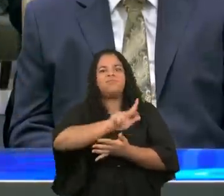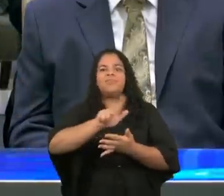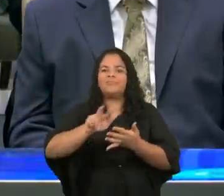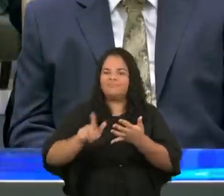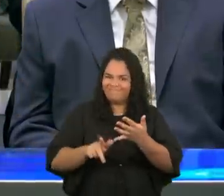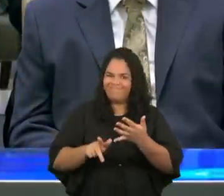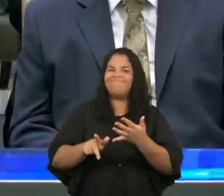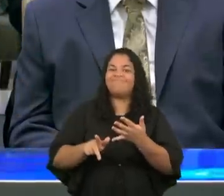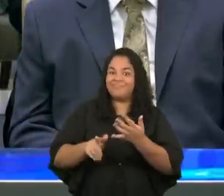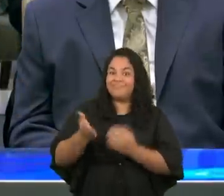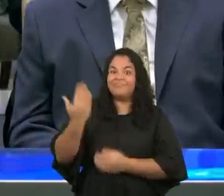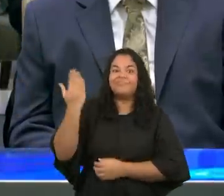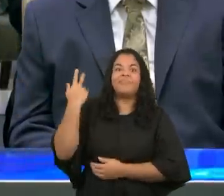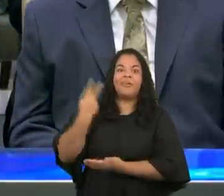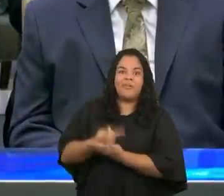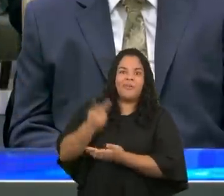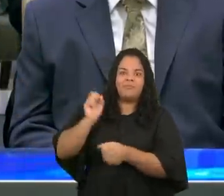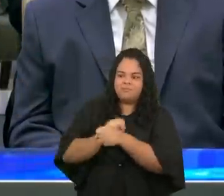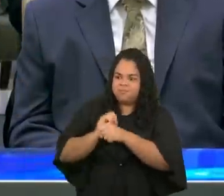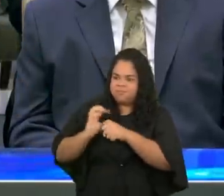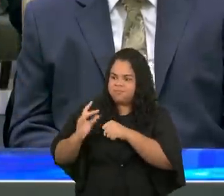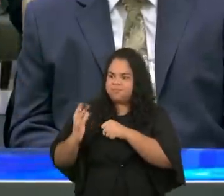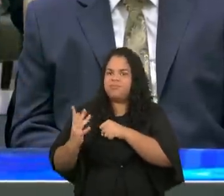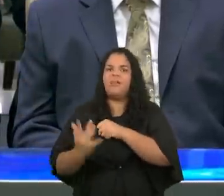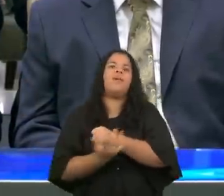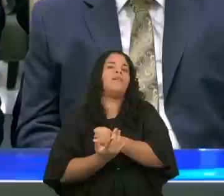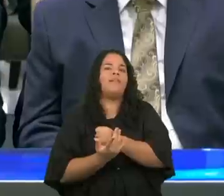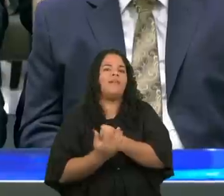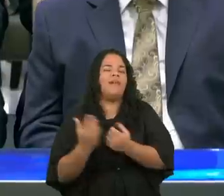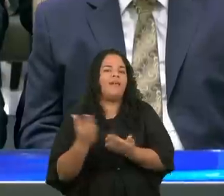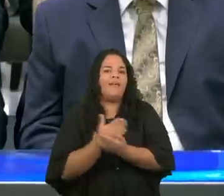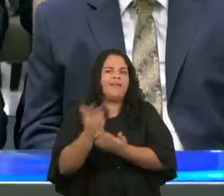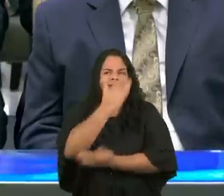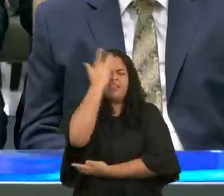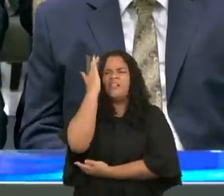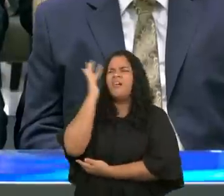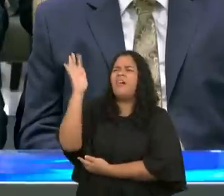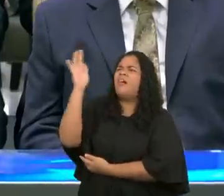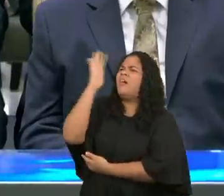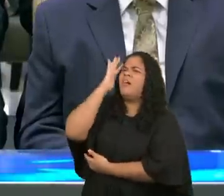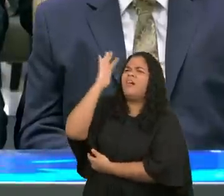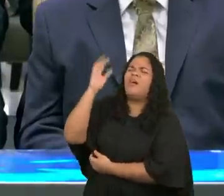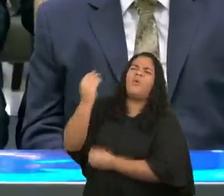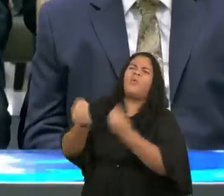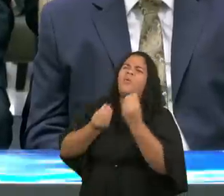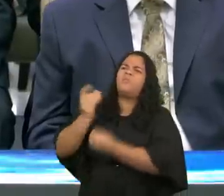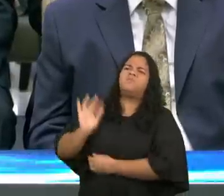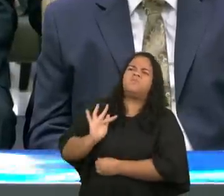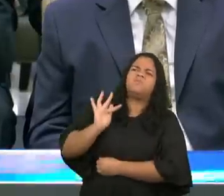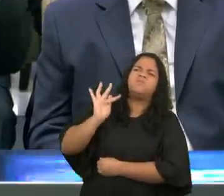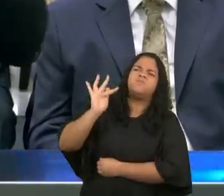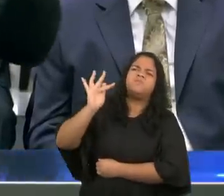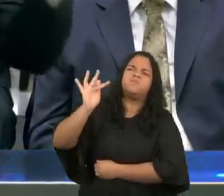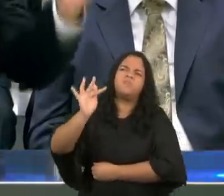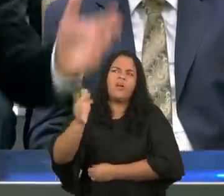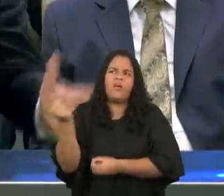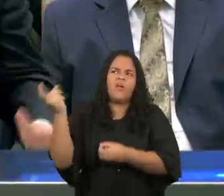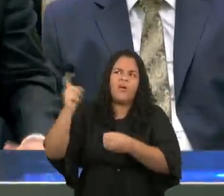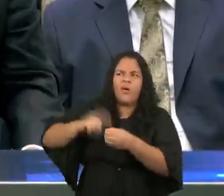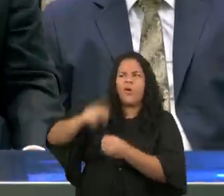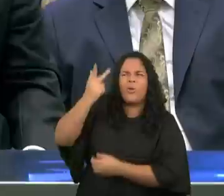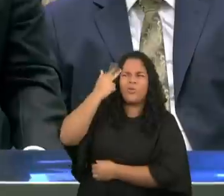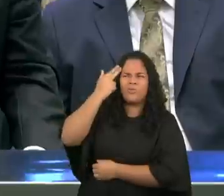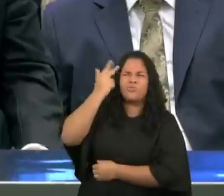a gente pensava, e alguns diziam, como será quando voltar tudo ao normal, se é que iria